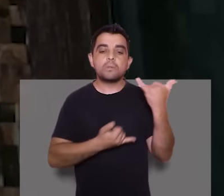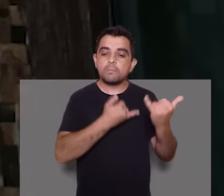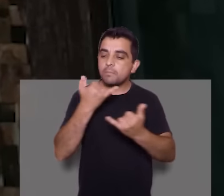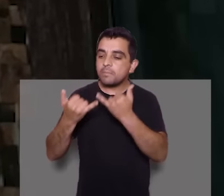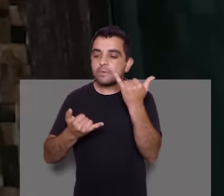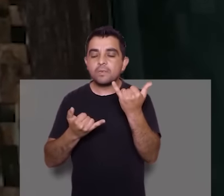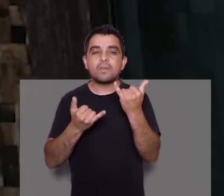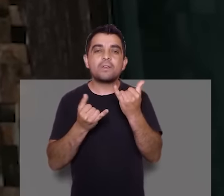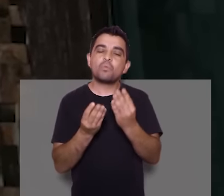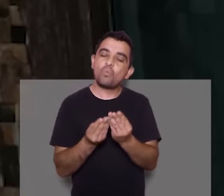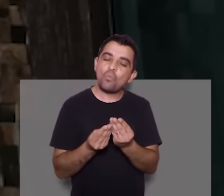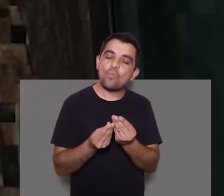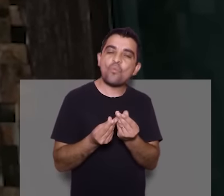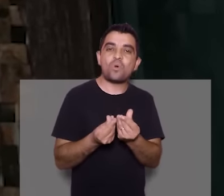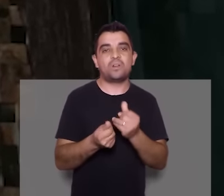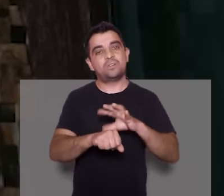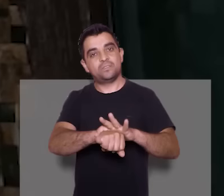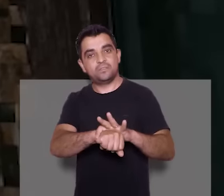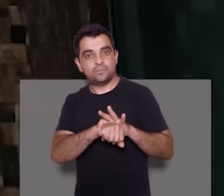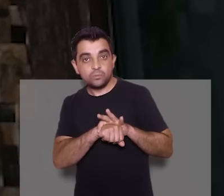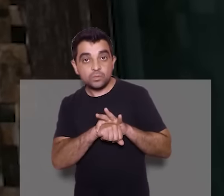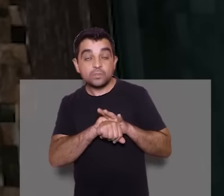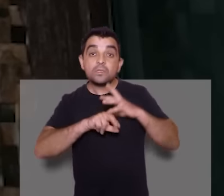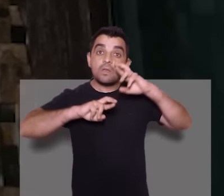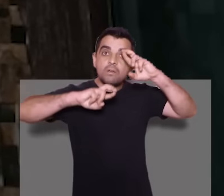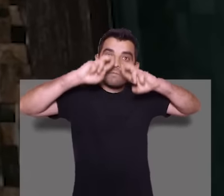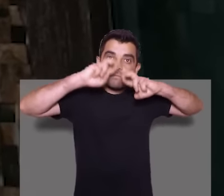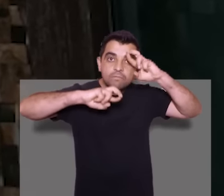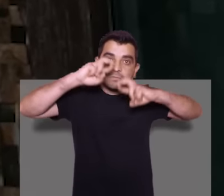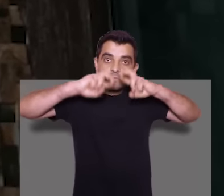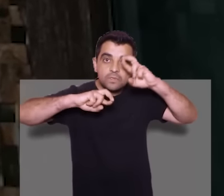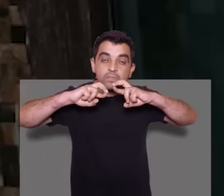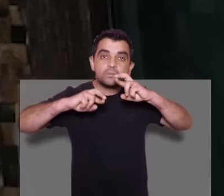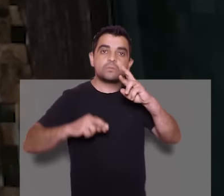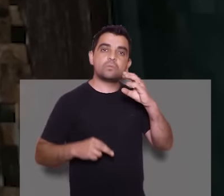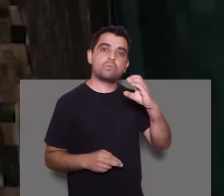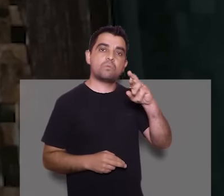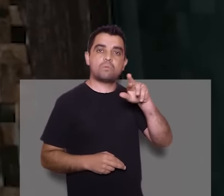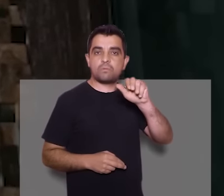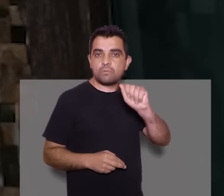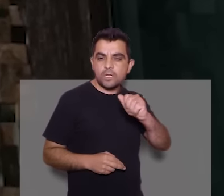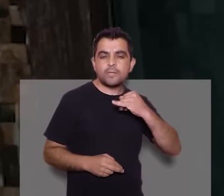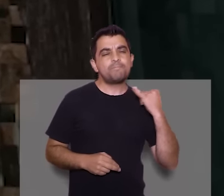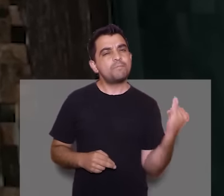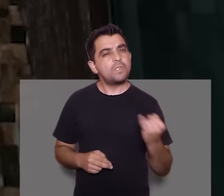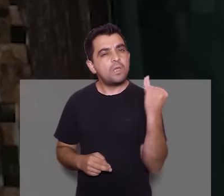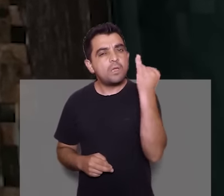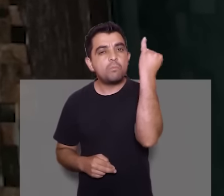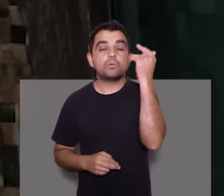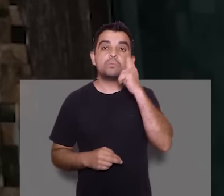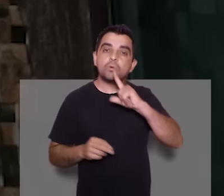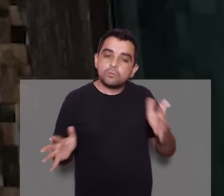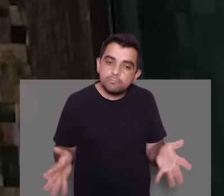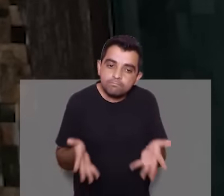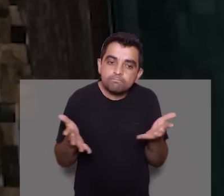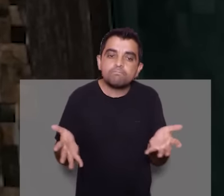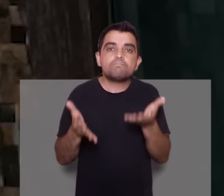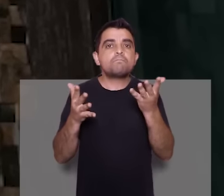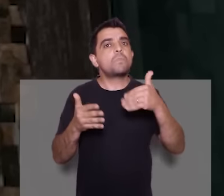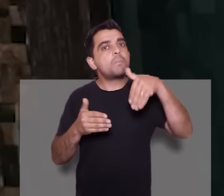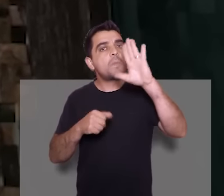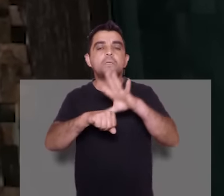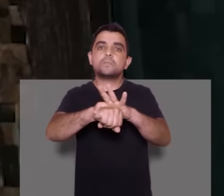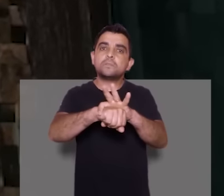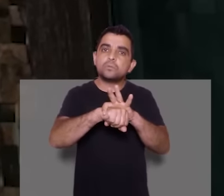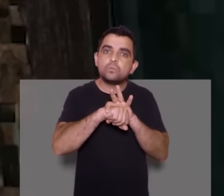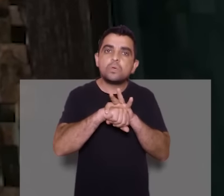para que as pessoas se divirtam com segurança e qualidade. A fiscalização do CREA Paraná junto ao trabalho de profissionais capacitados auxilia